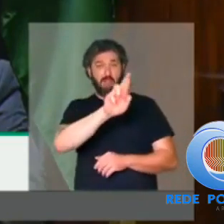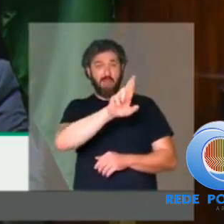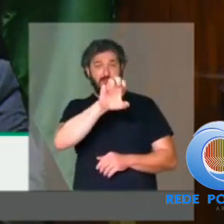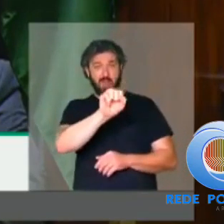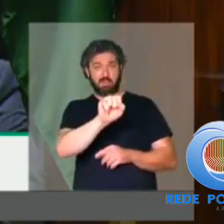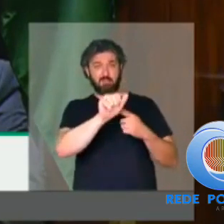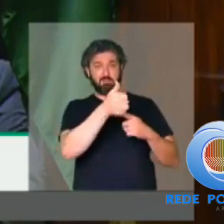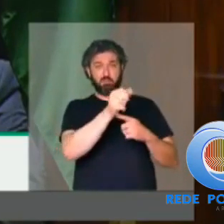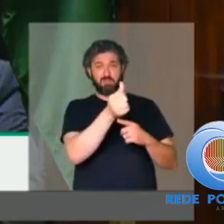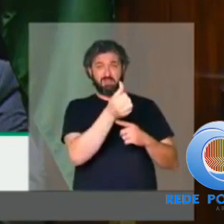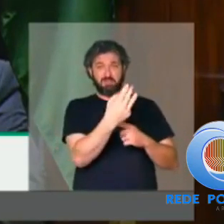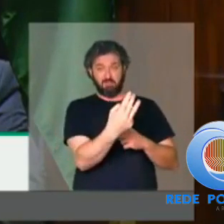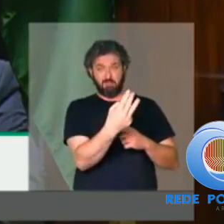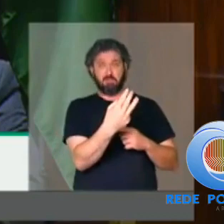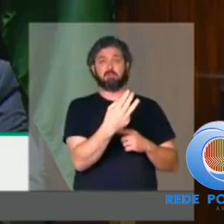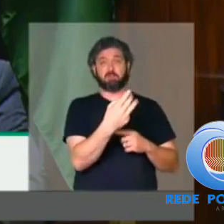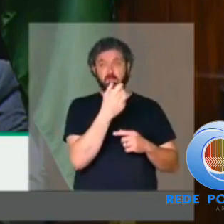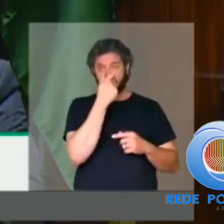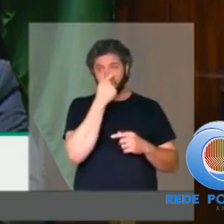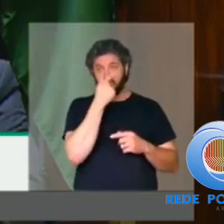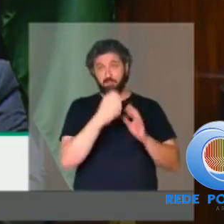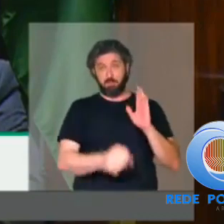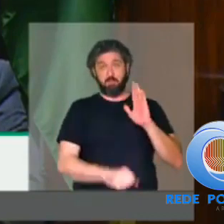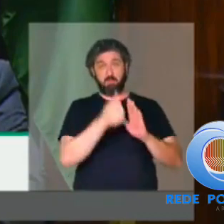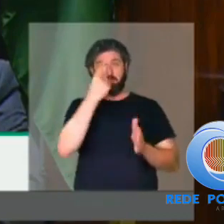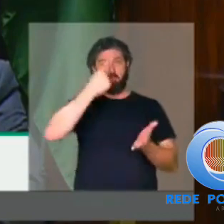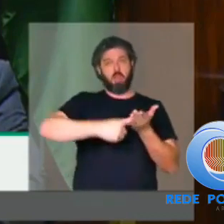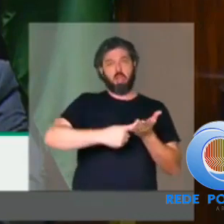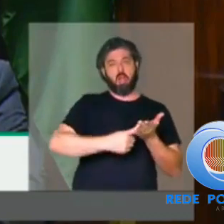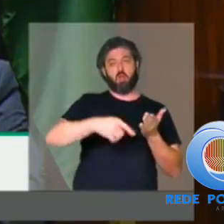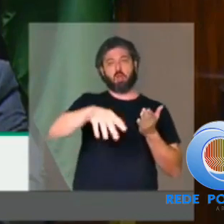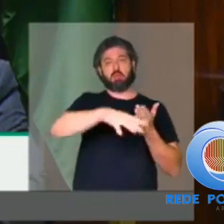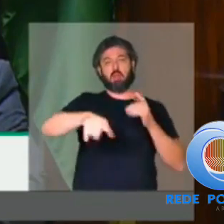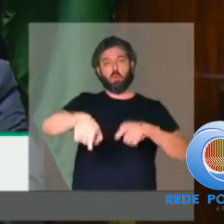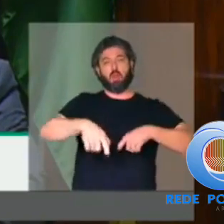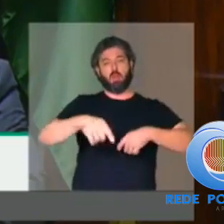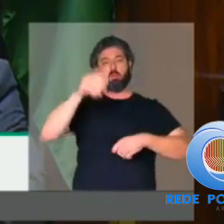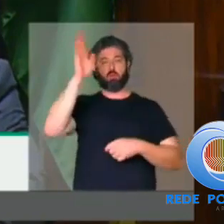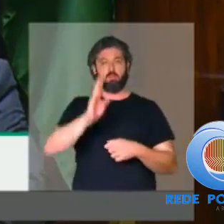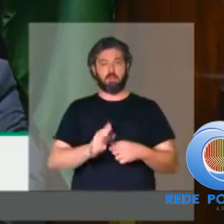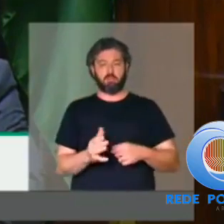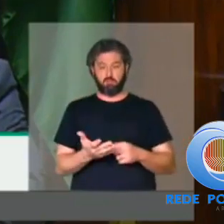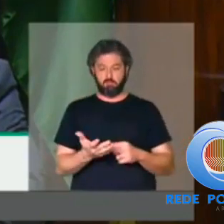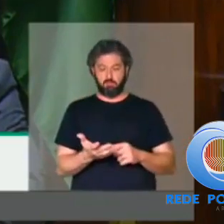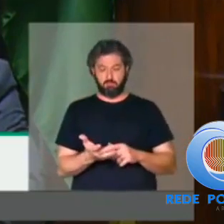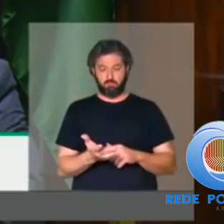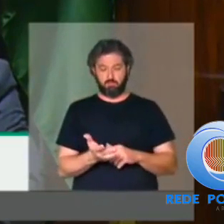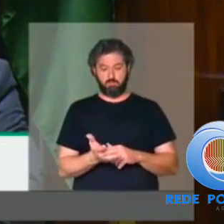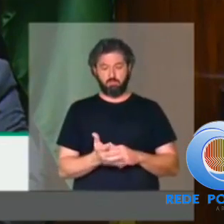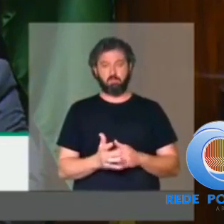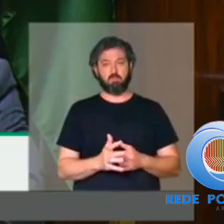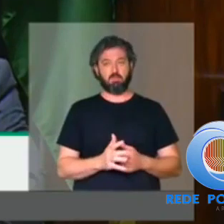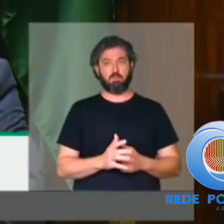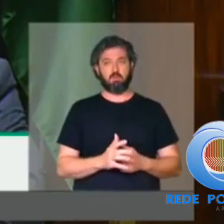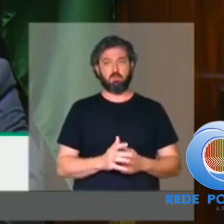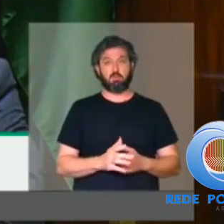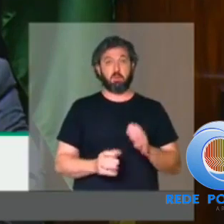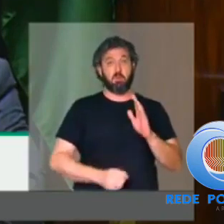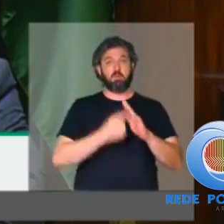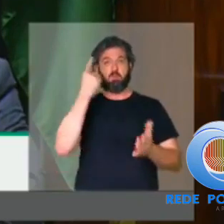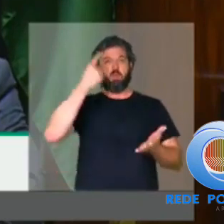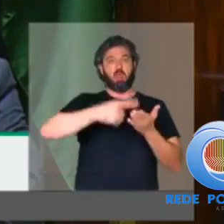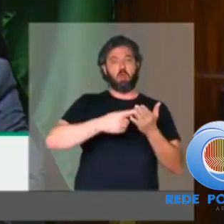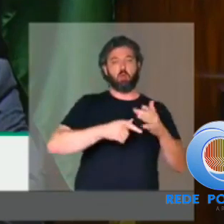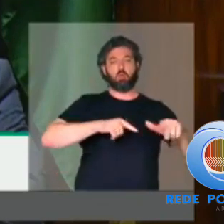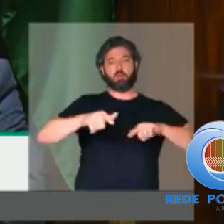em 1963, fez o primeiro acordo do campo brasileiro. O primeiro entendimento